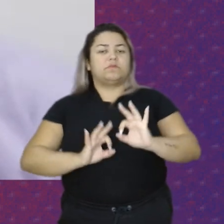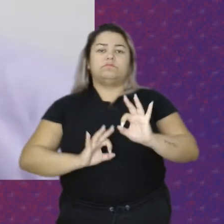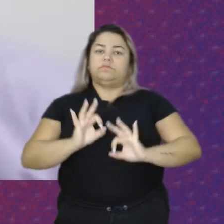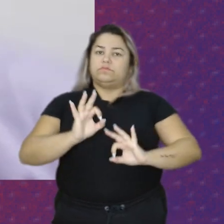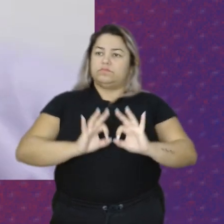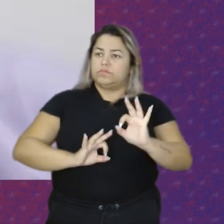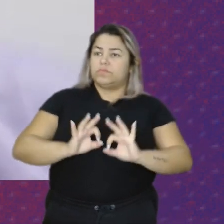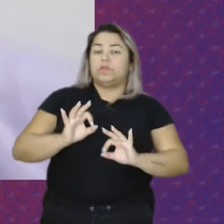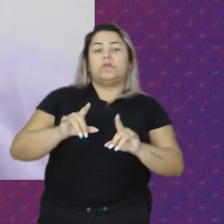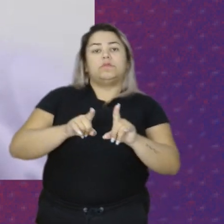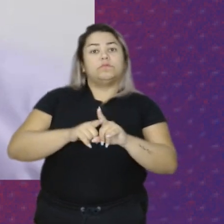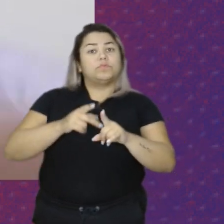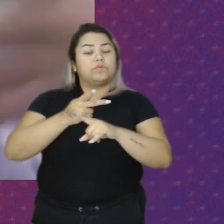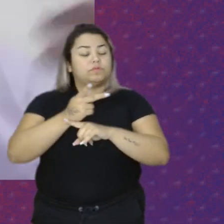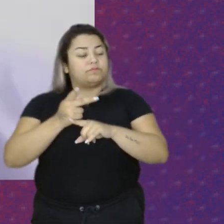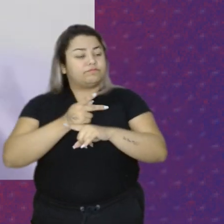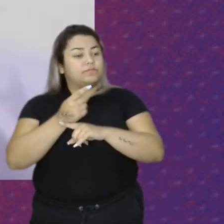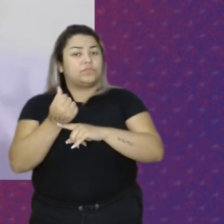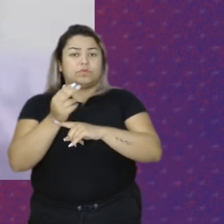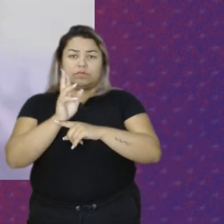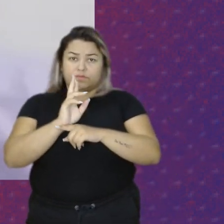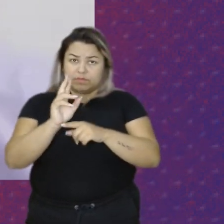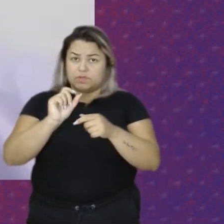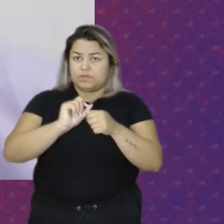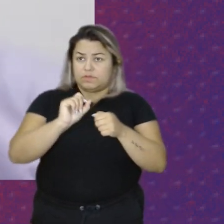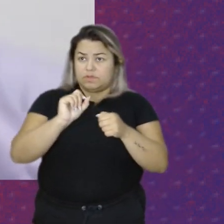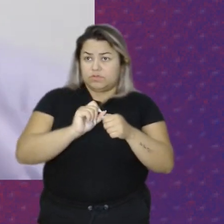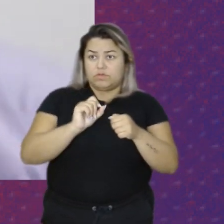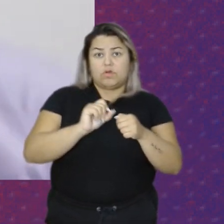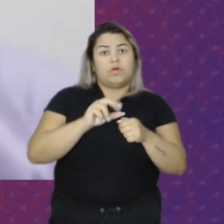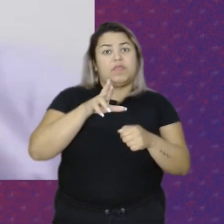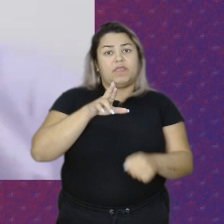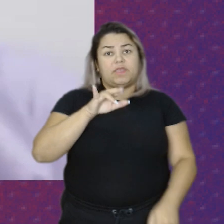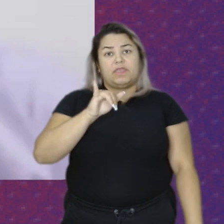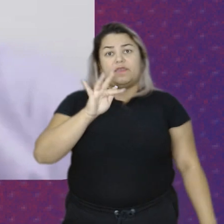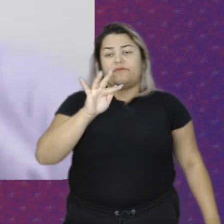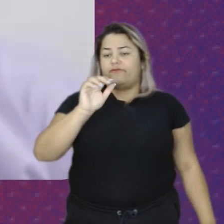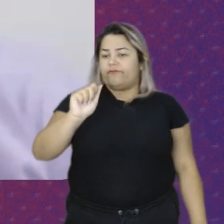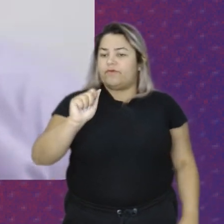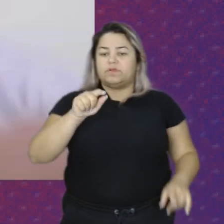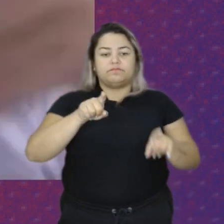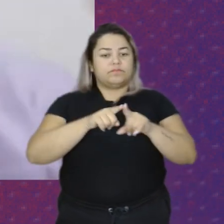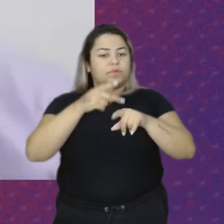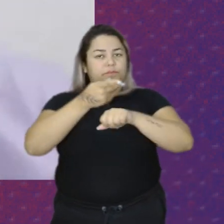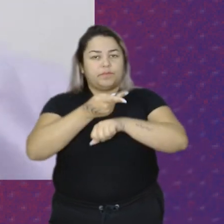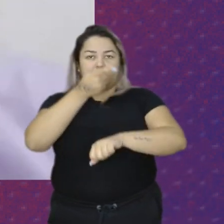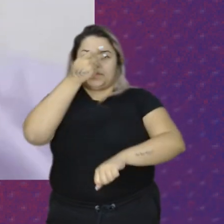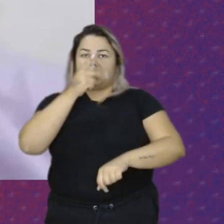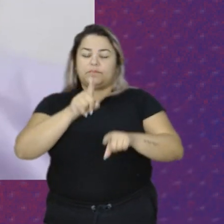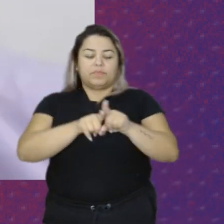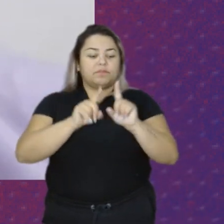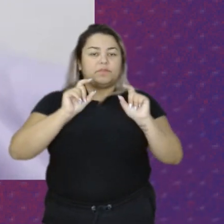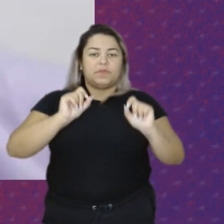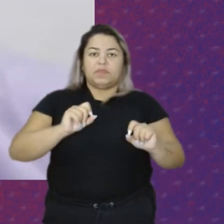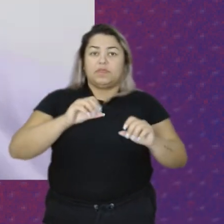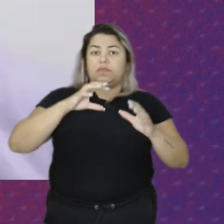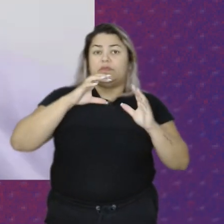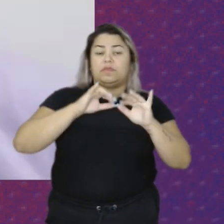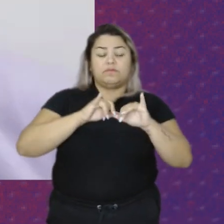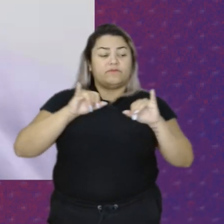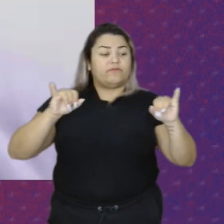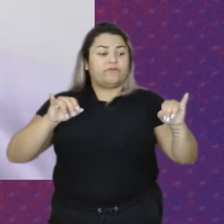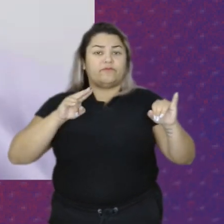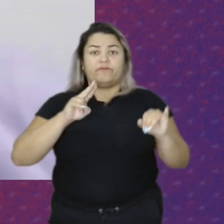preparando, buscando dinheiro, realizando rifas, realizando prêmios, fazendo campanhas, fazendo